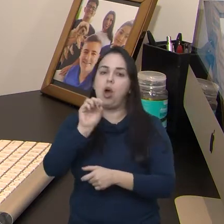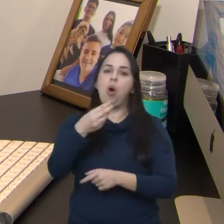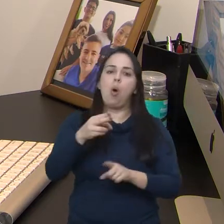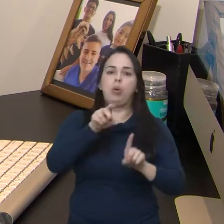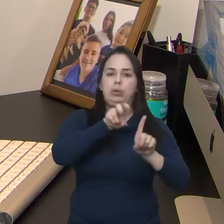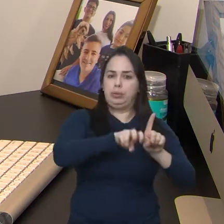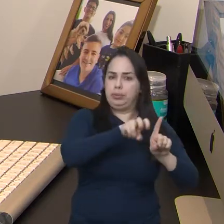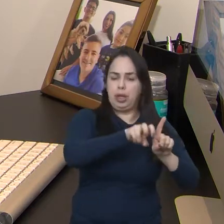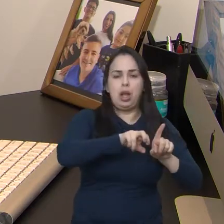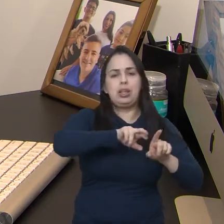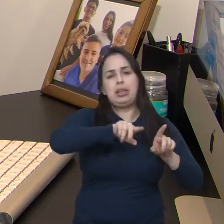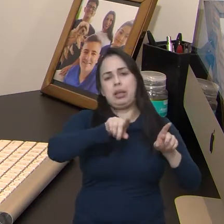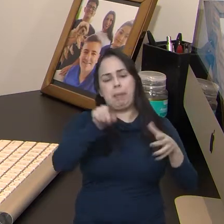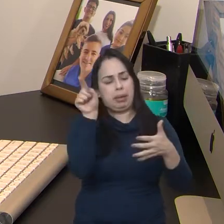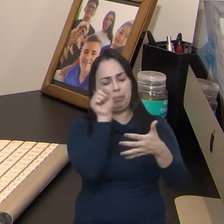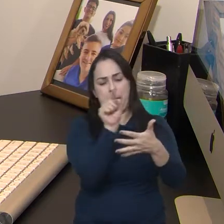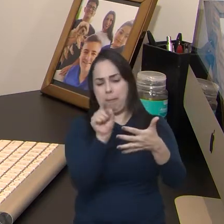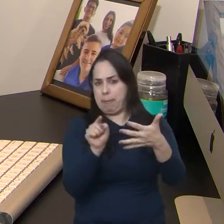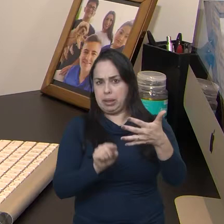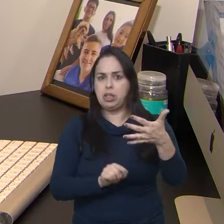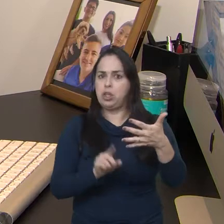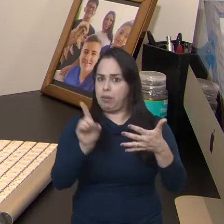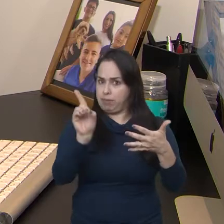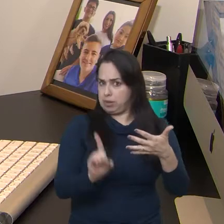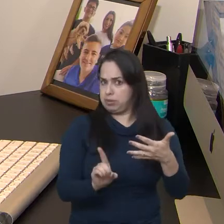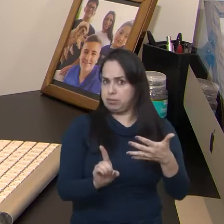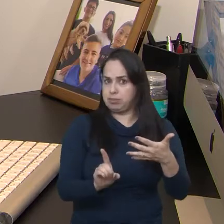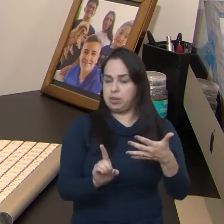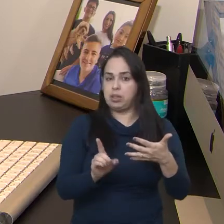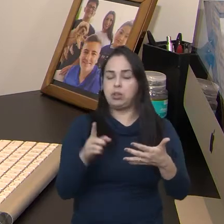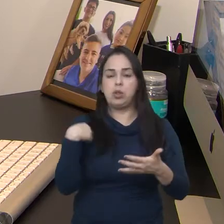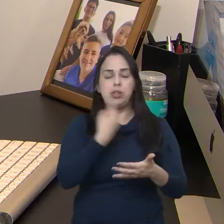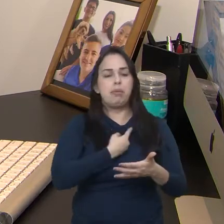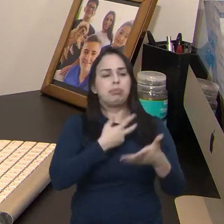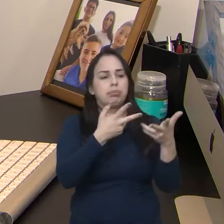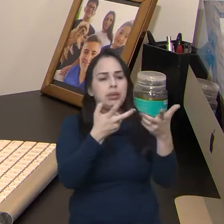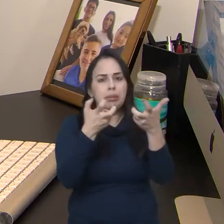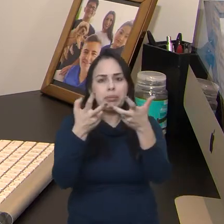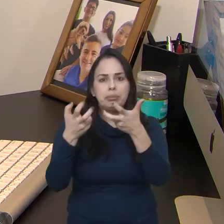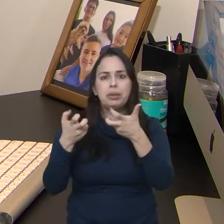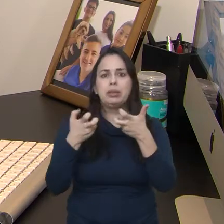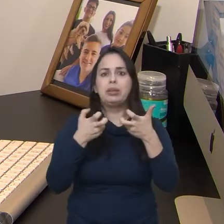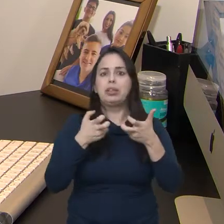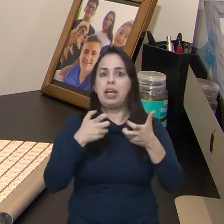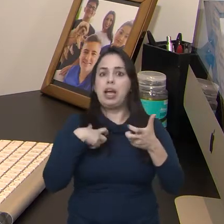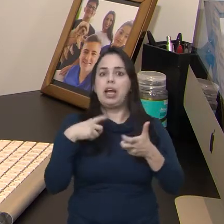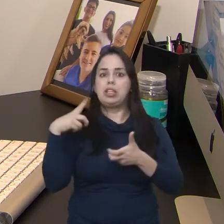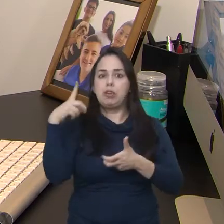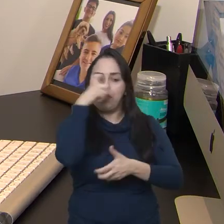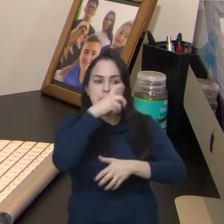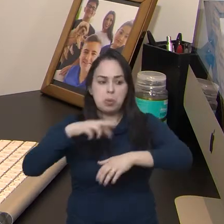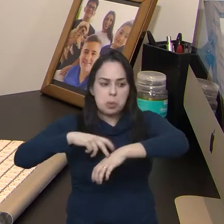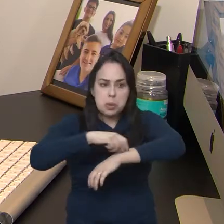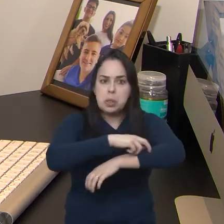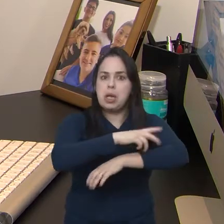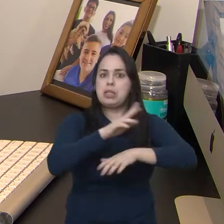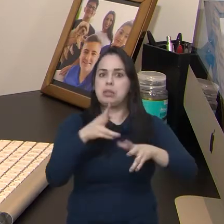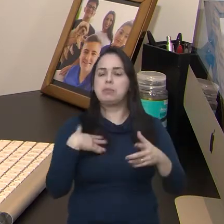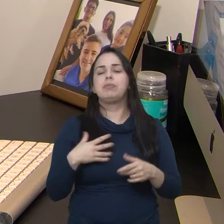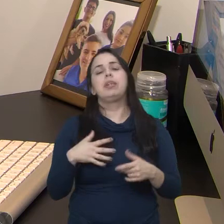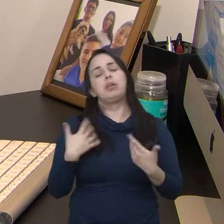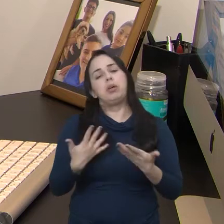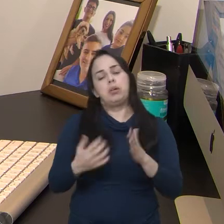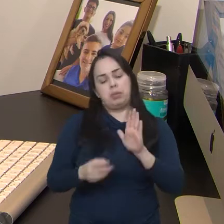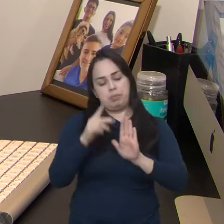visual, do cadeirante, de toda a classe, né, que a gente sabe que tem grande dificuldade de mobilidade. Então, quando a gente cria